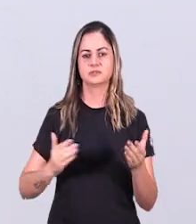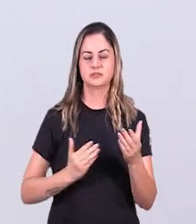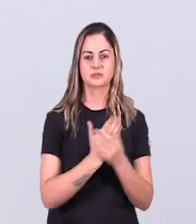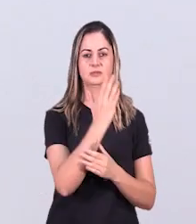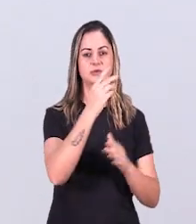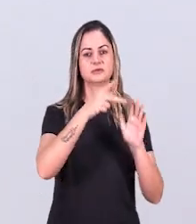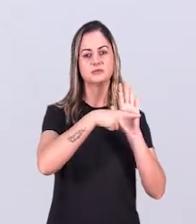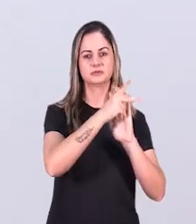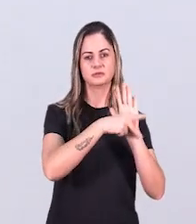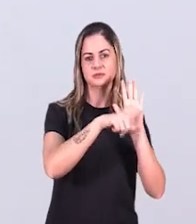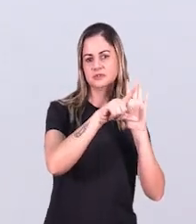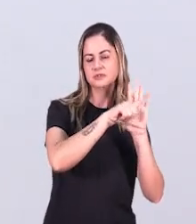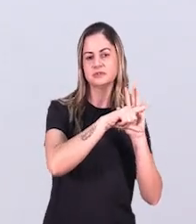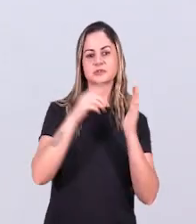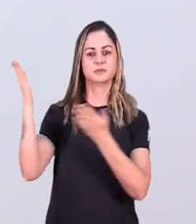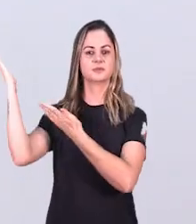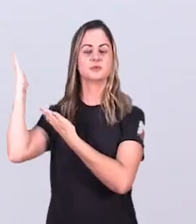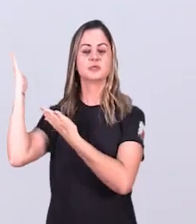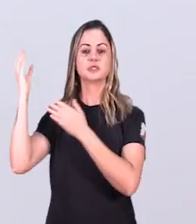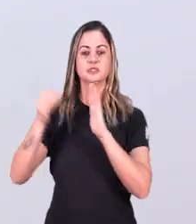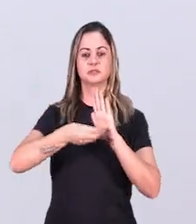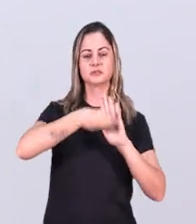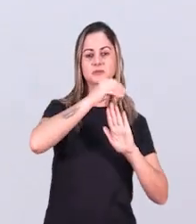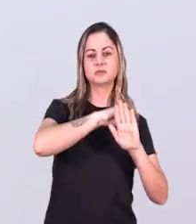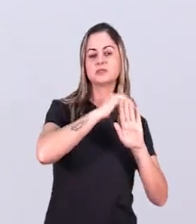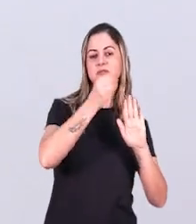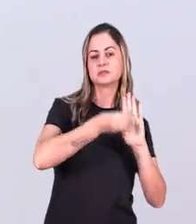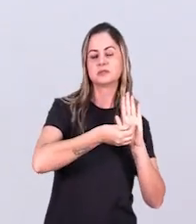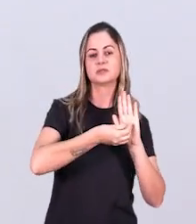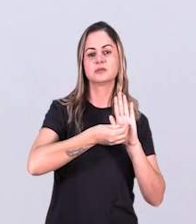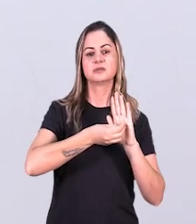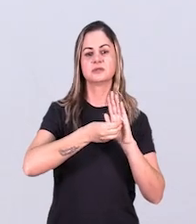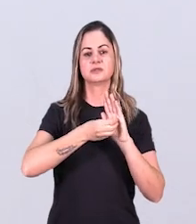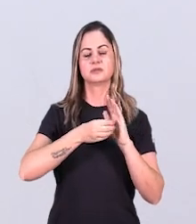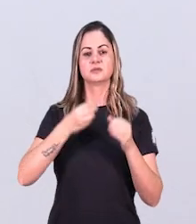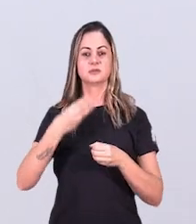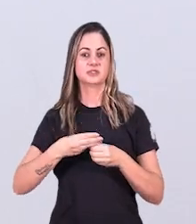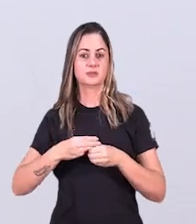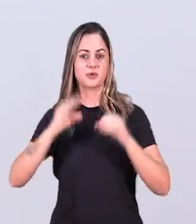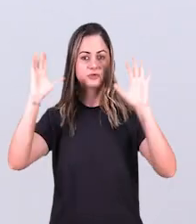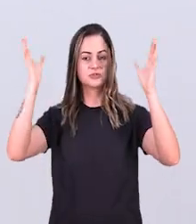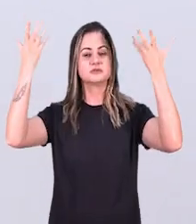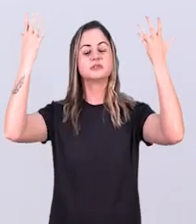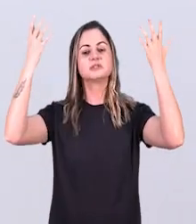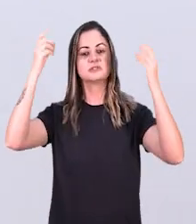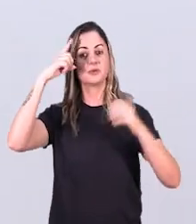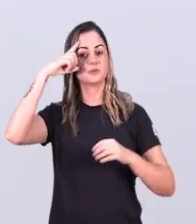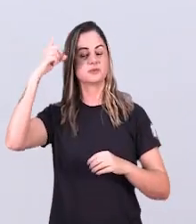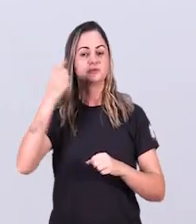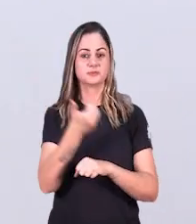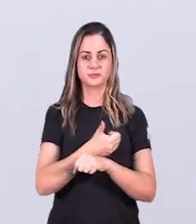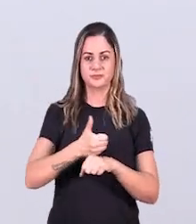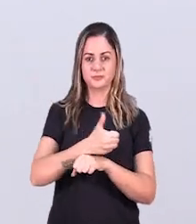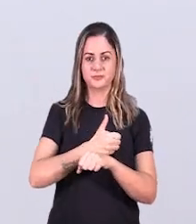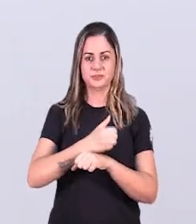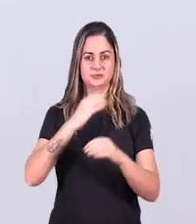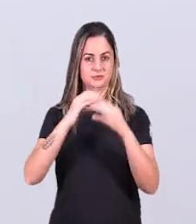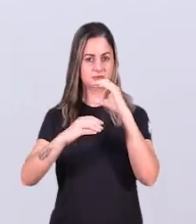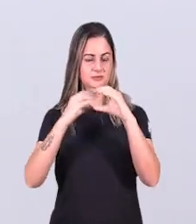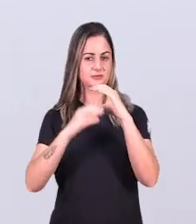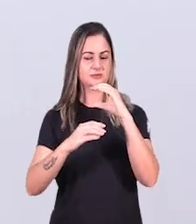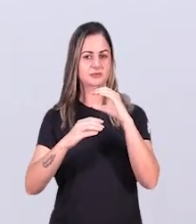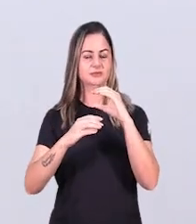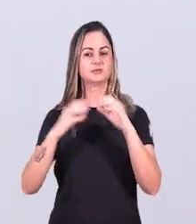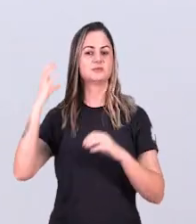Hoje foi aprovado um projeto de lei de minha autoria, que inclui no calendário municipal de eventos o Dia do Profissional de